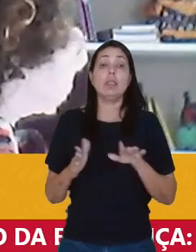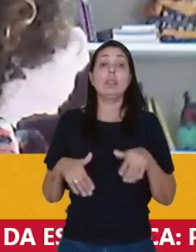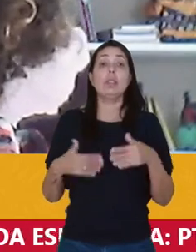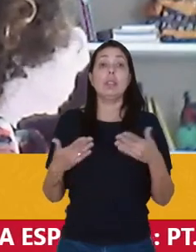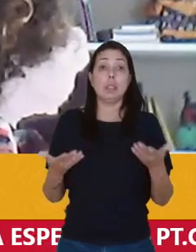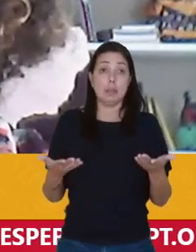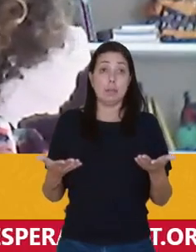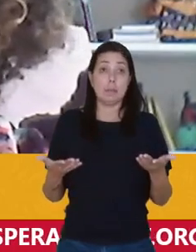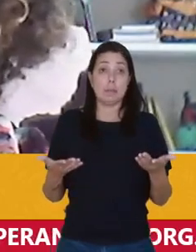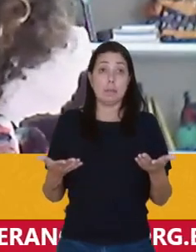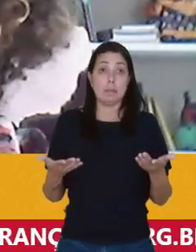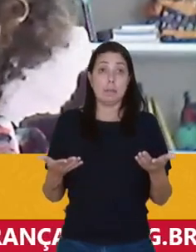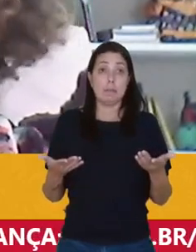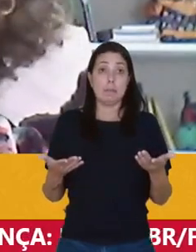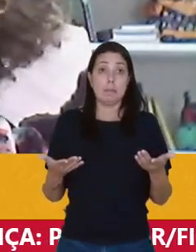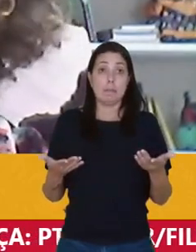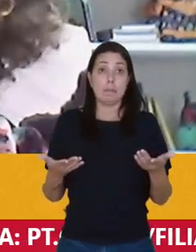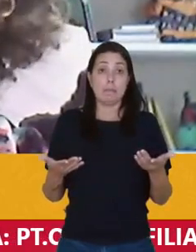tão